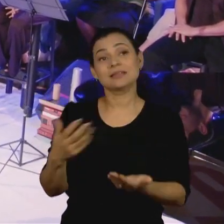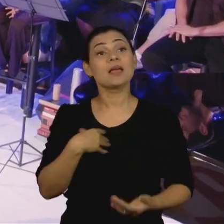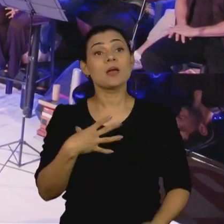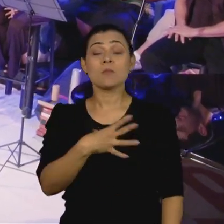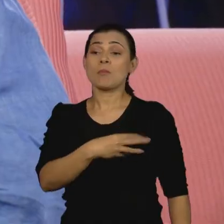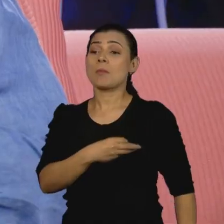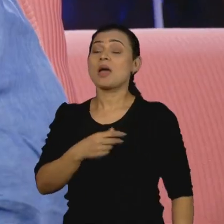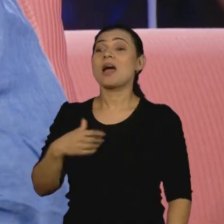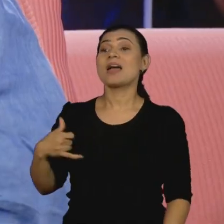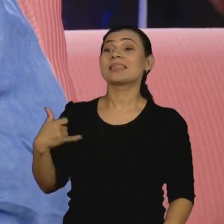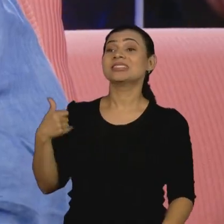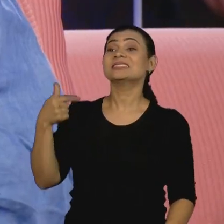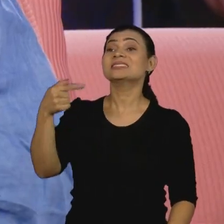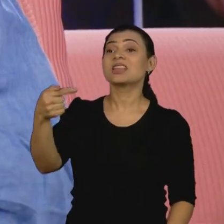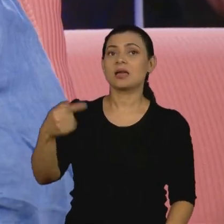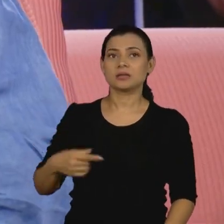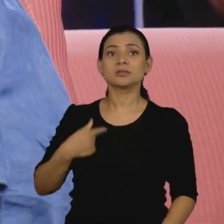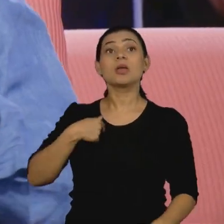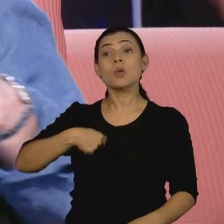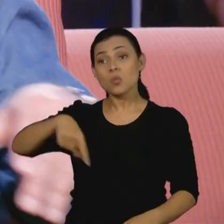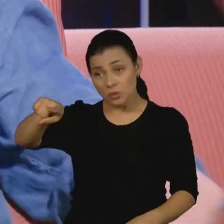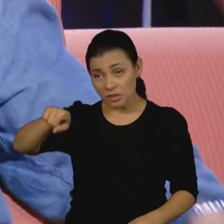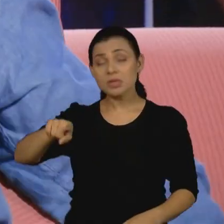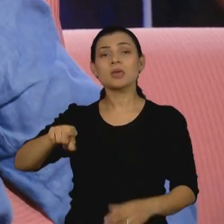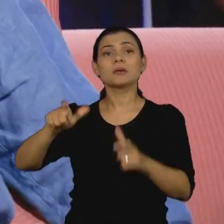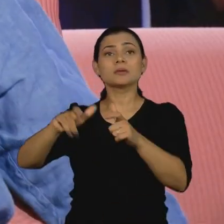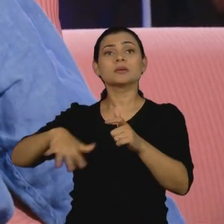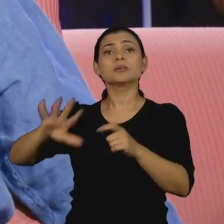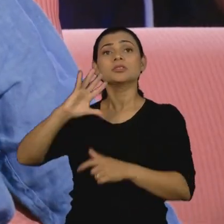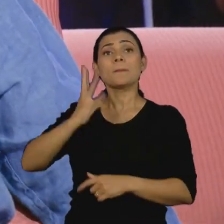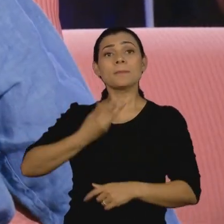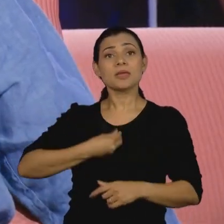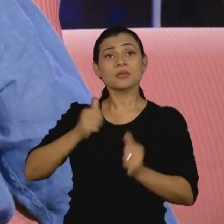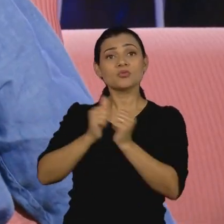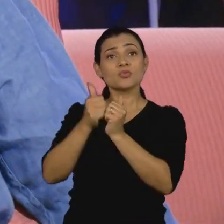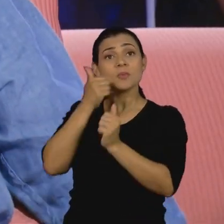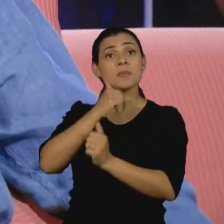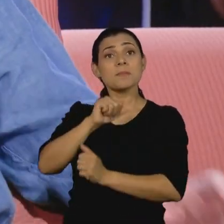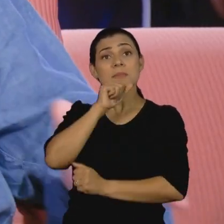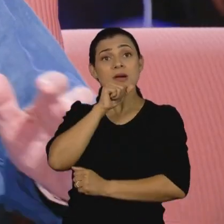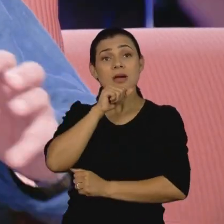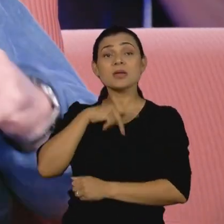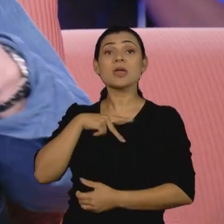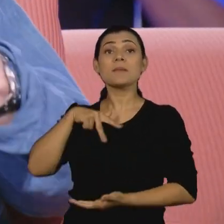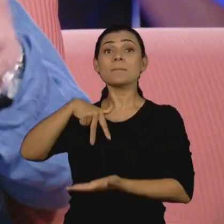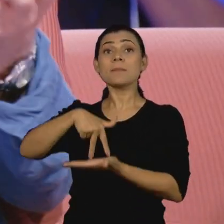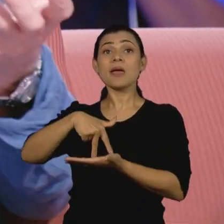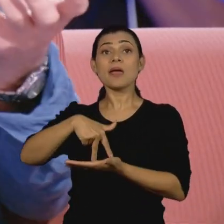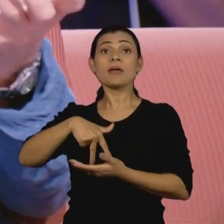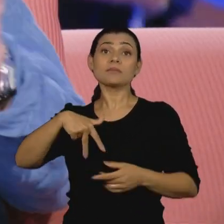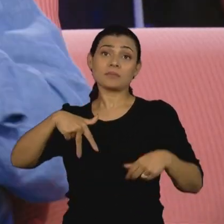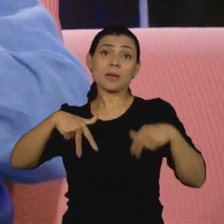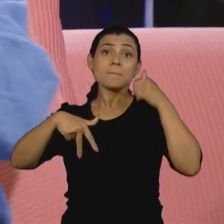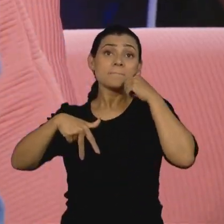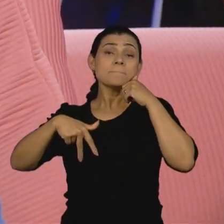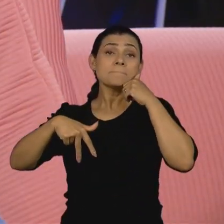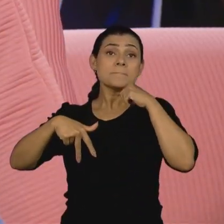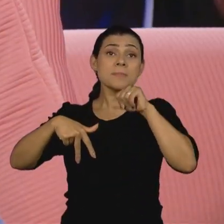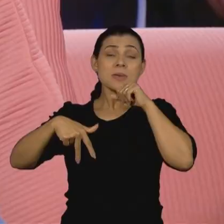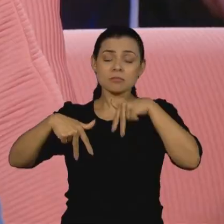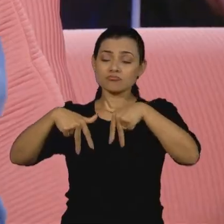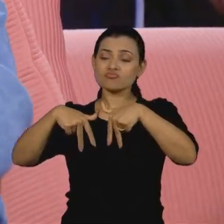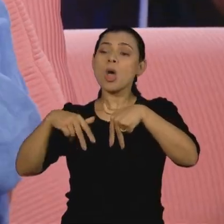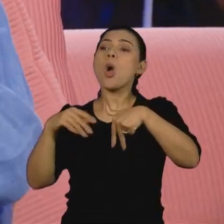os 7 anos. Eu ia no centro espírita com a minha mãe, em pé. Menino, 7 anos, a